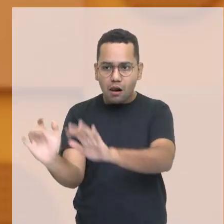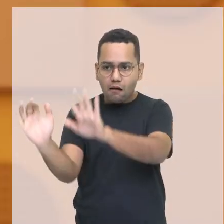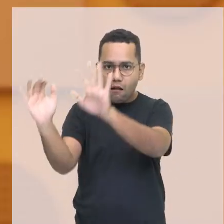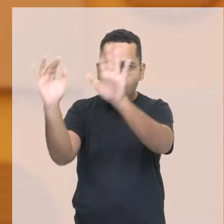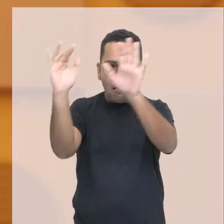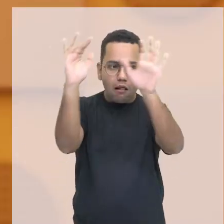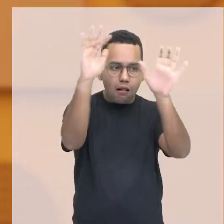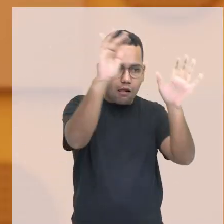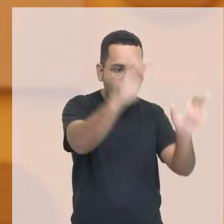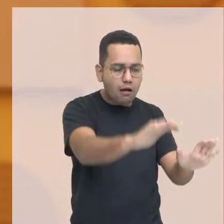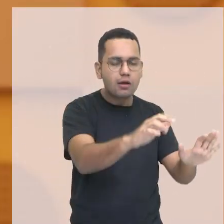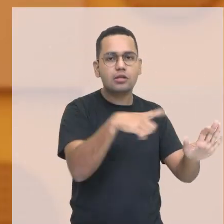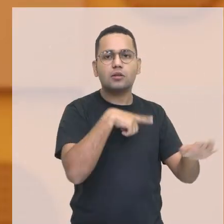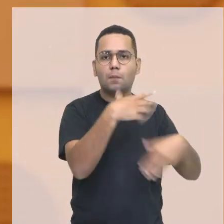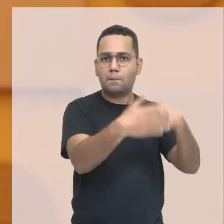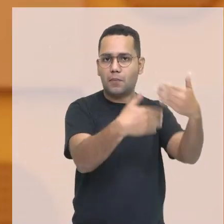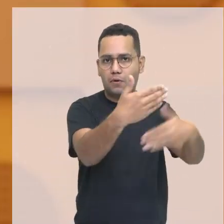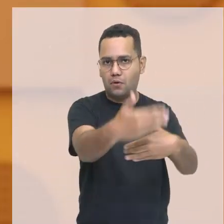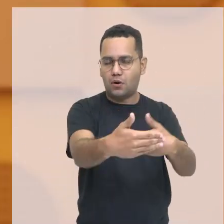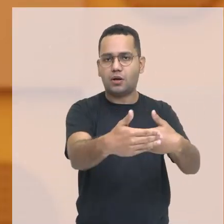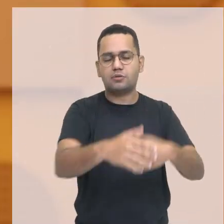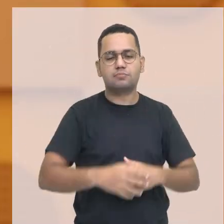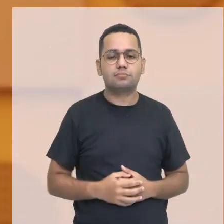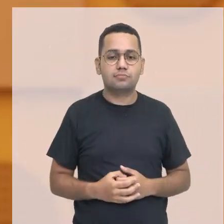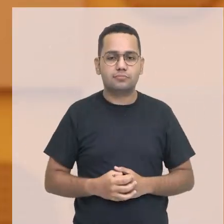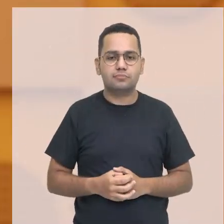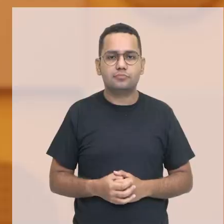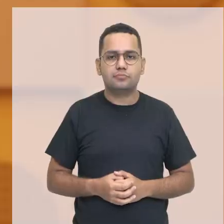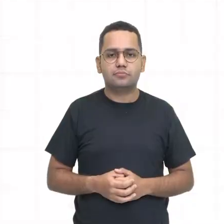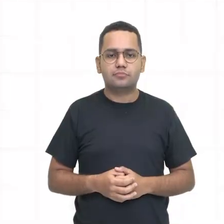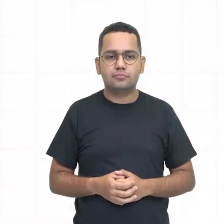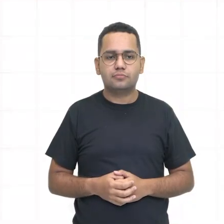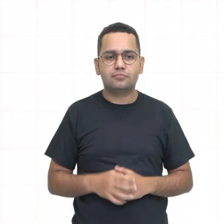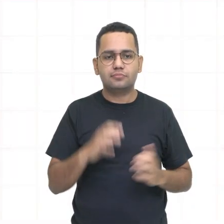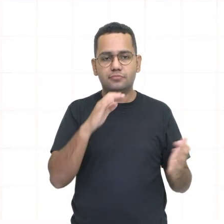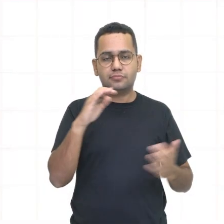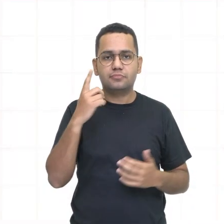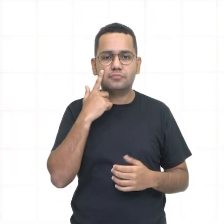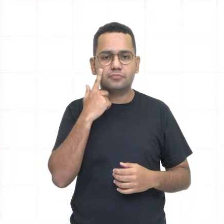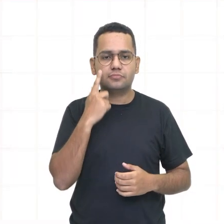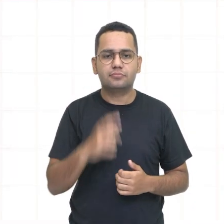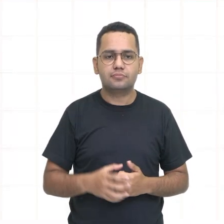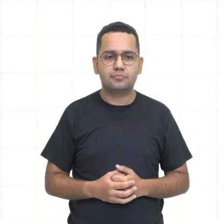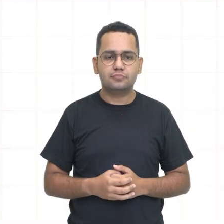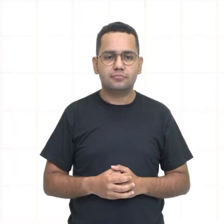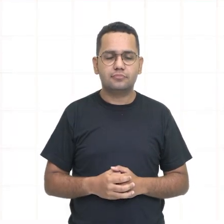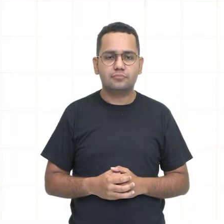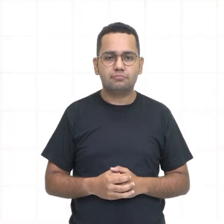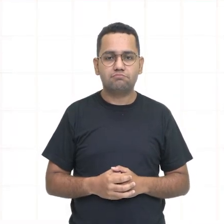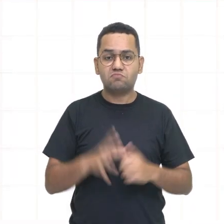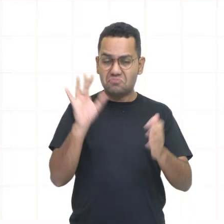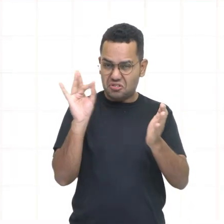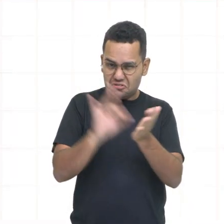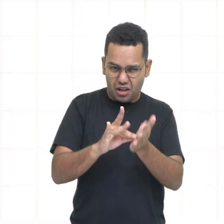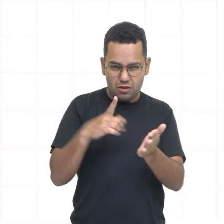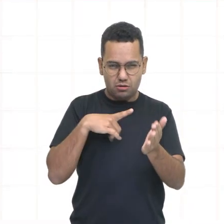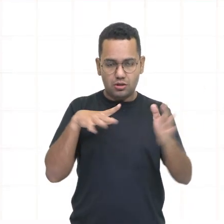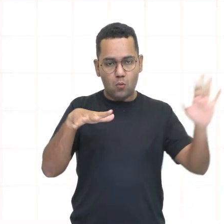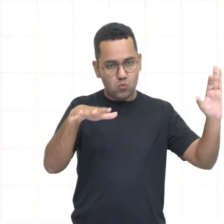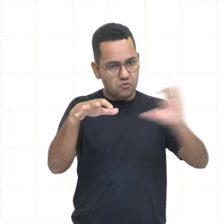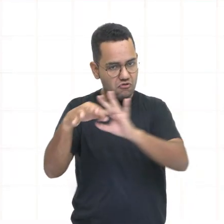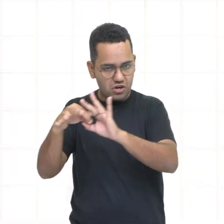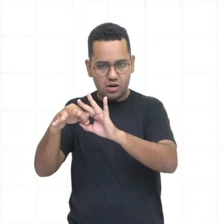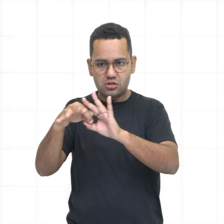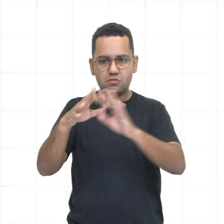o progresso da região. Beleza, gente? Vamos adiante com o texto. Vamos lá. Para concretizar a integração